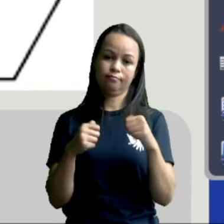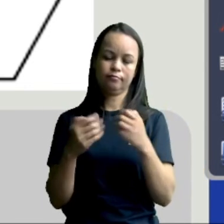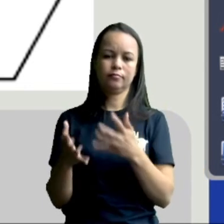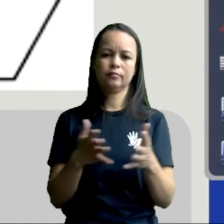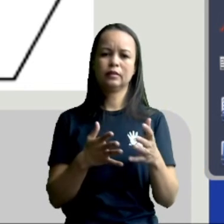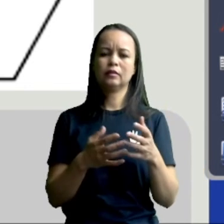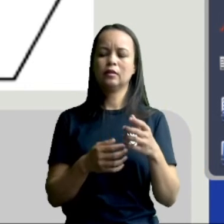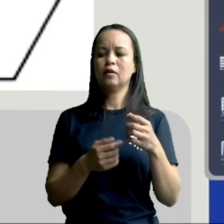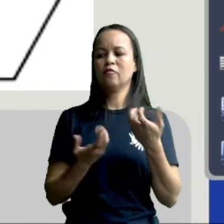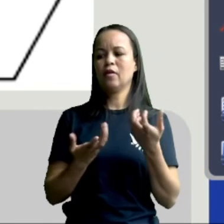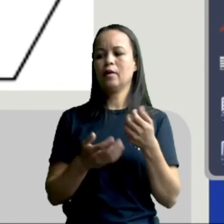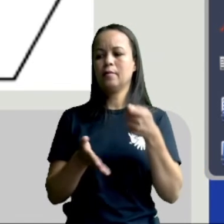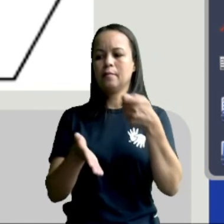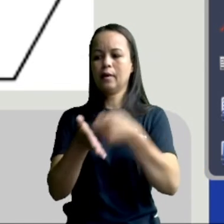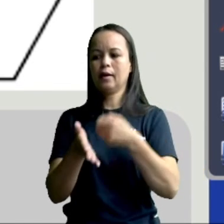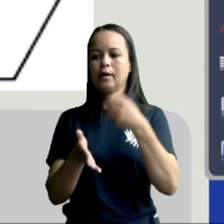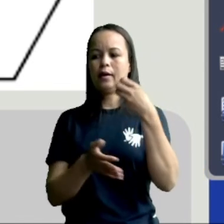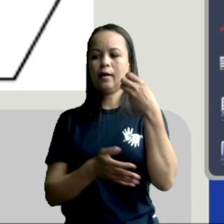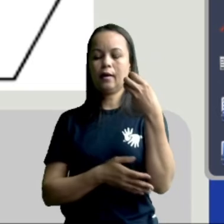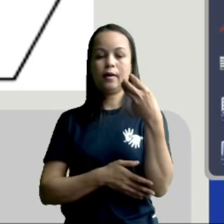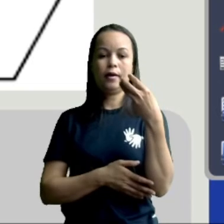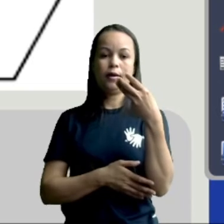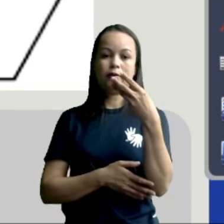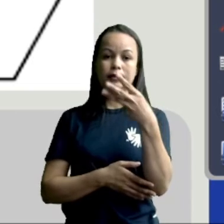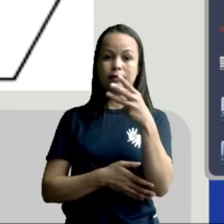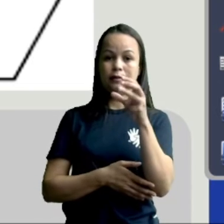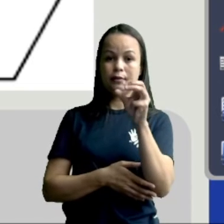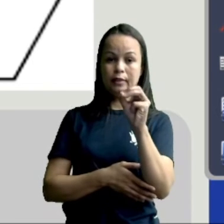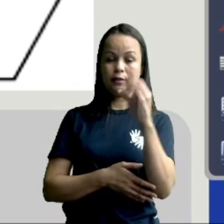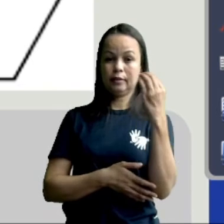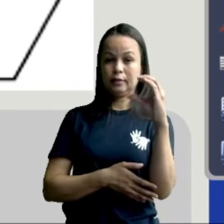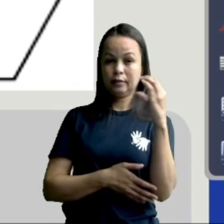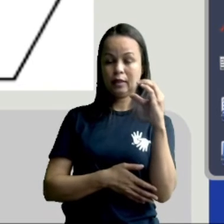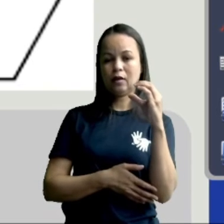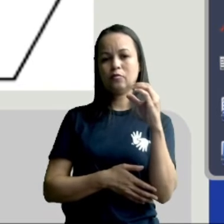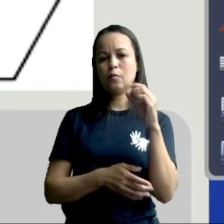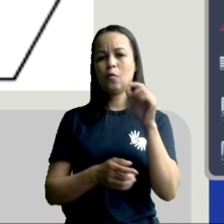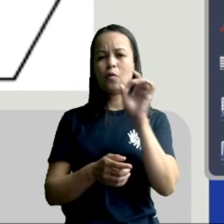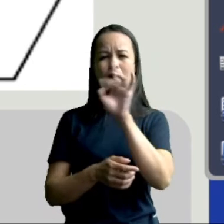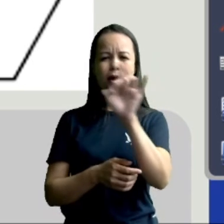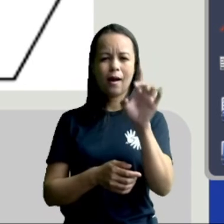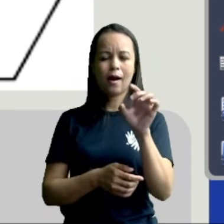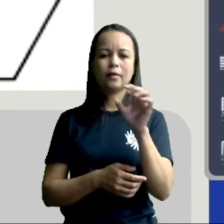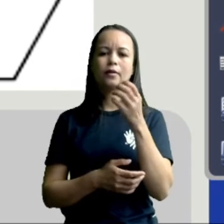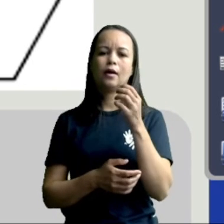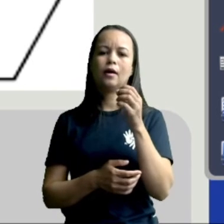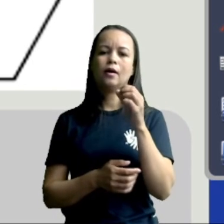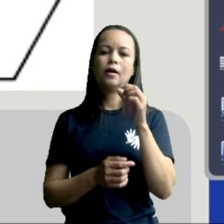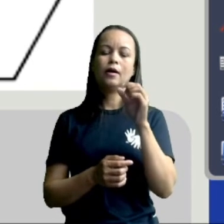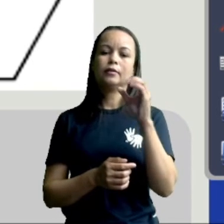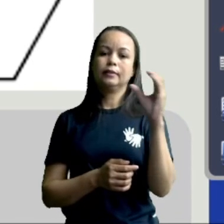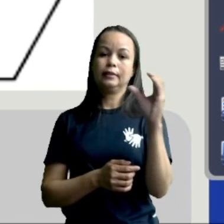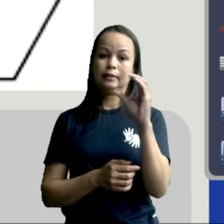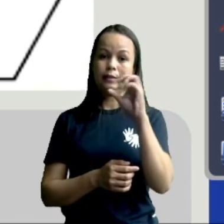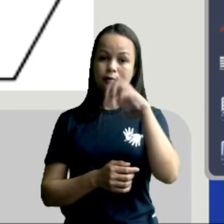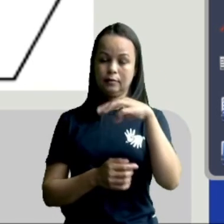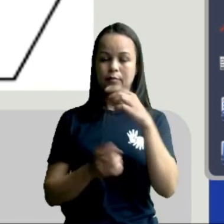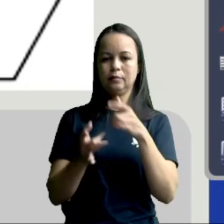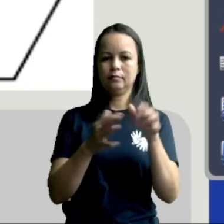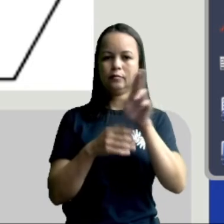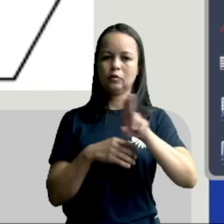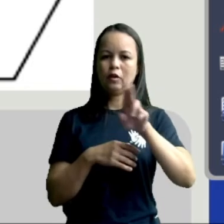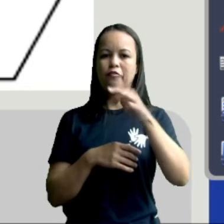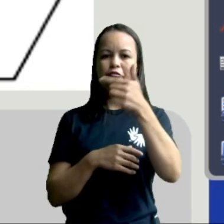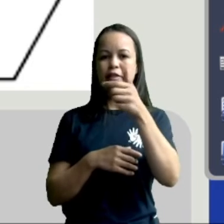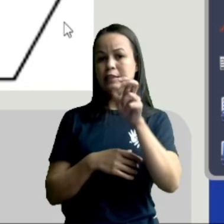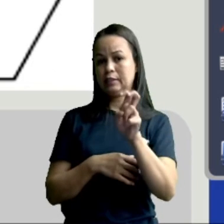vai pagar 30 centavos por cada centímetros que usar. Mas o lado da moldura, ó, tem 25